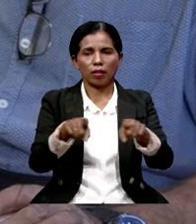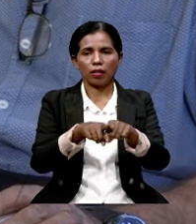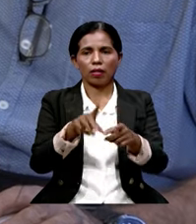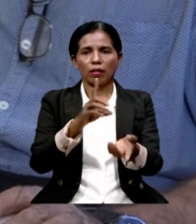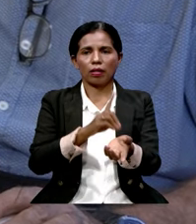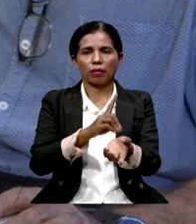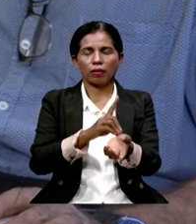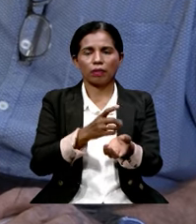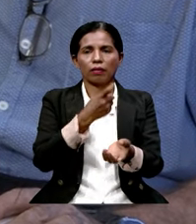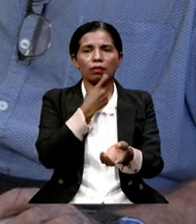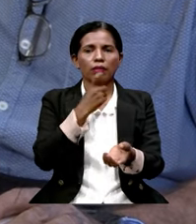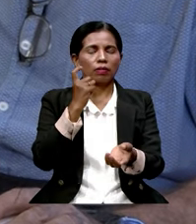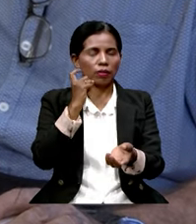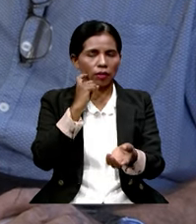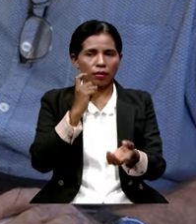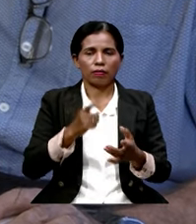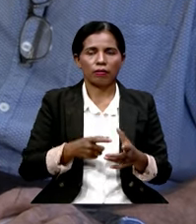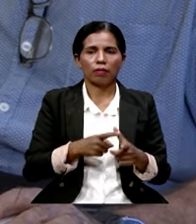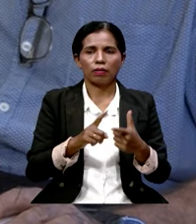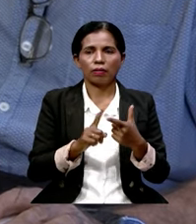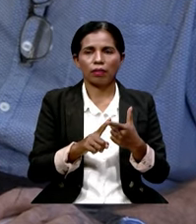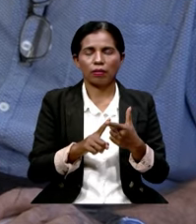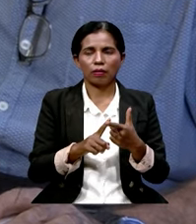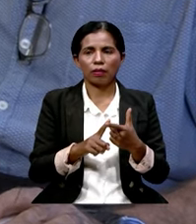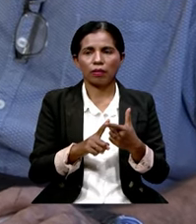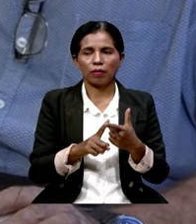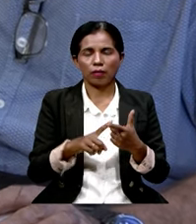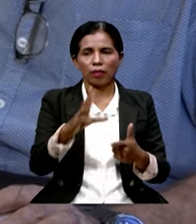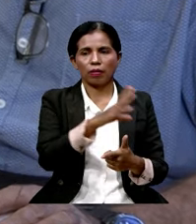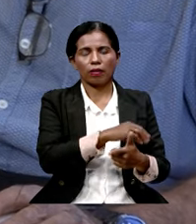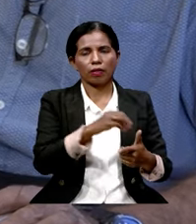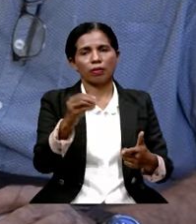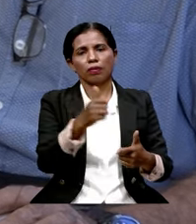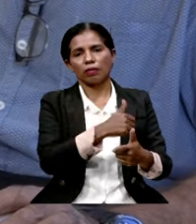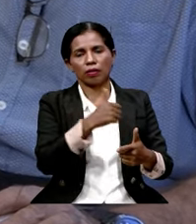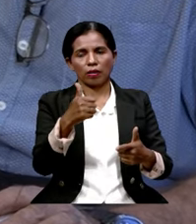doutora Nehania. No mos seluk